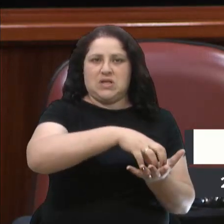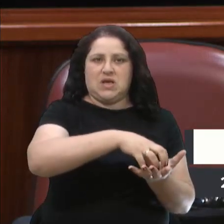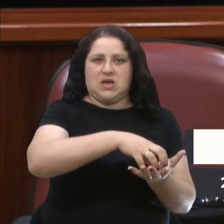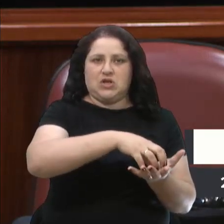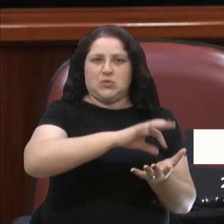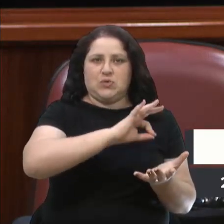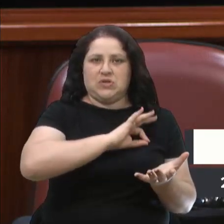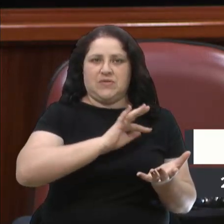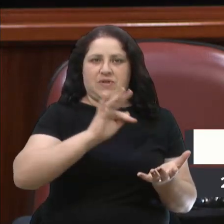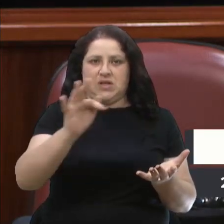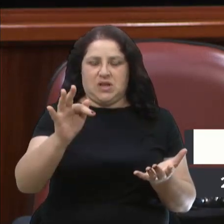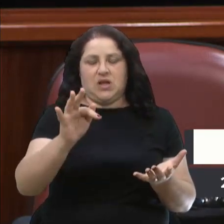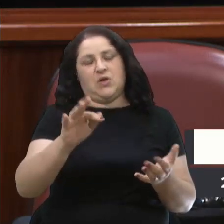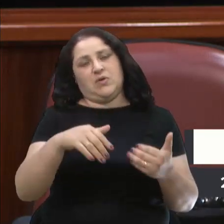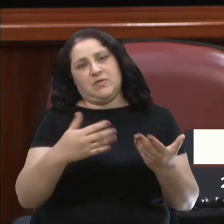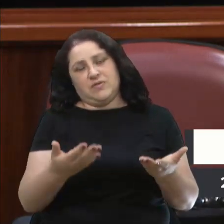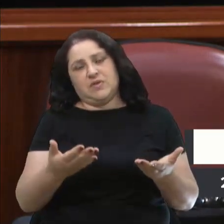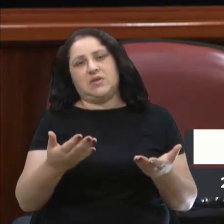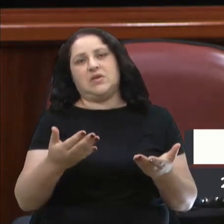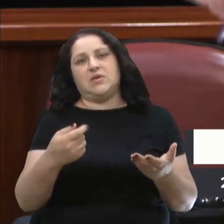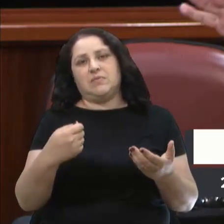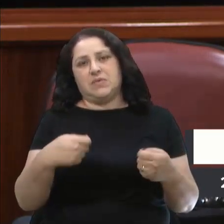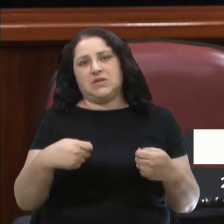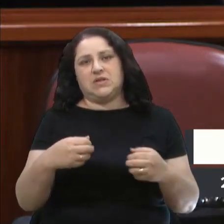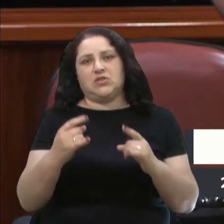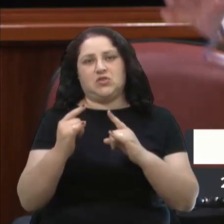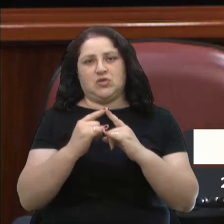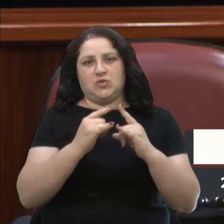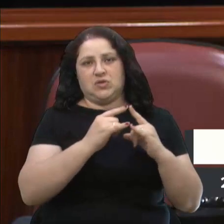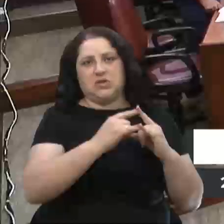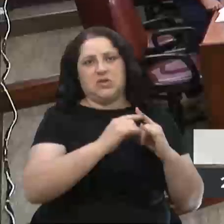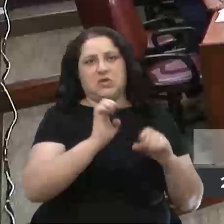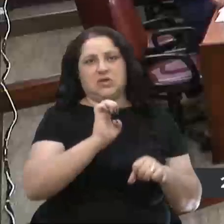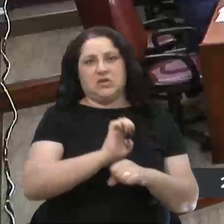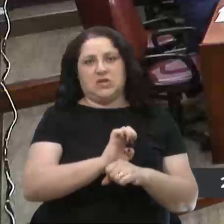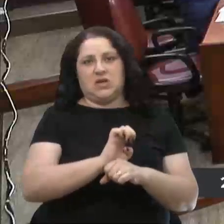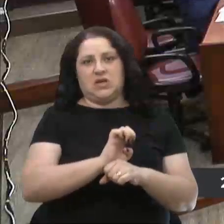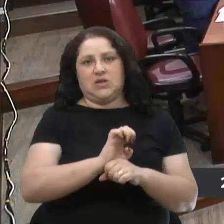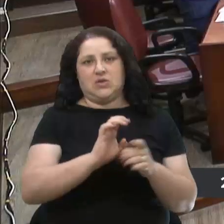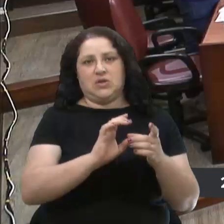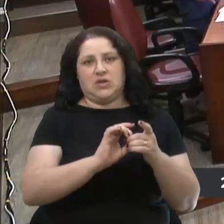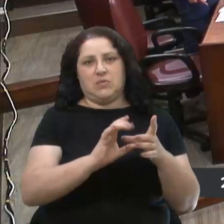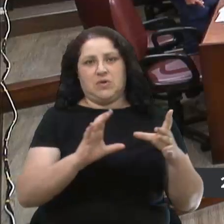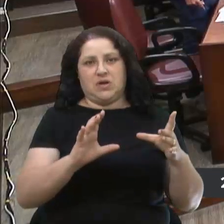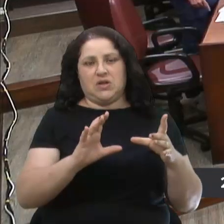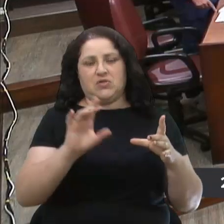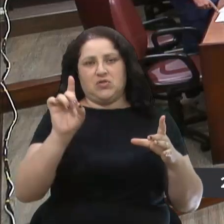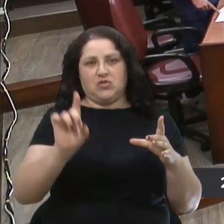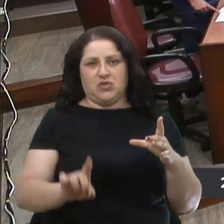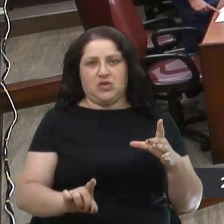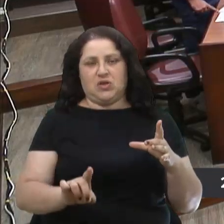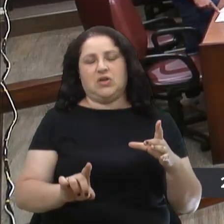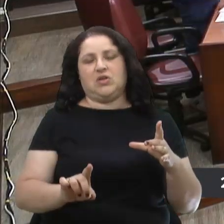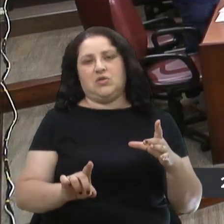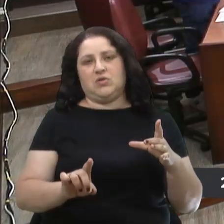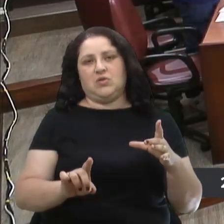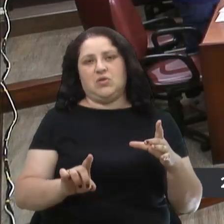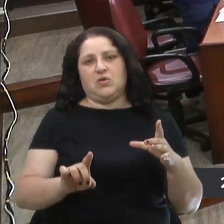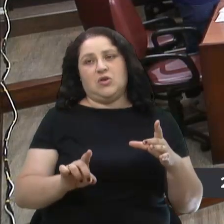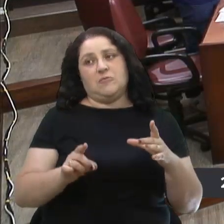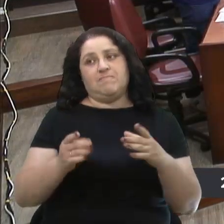às instituições do Estado Democrático de Direito dar conta, né, nessas pessoas que atentam contra as